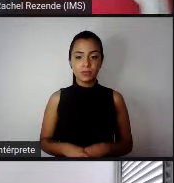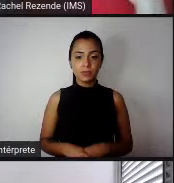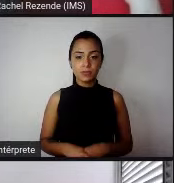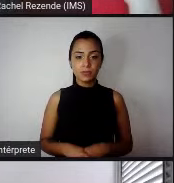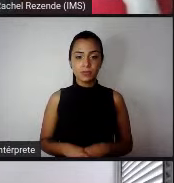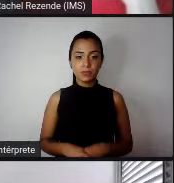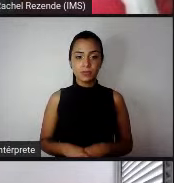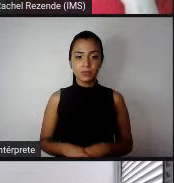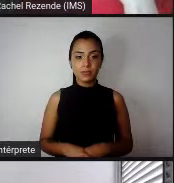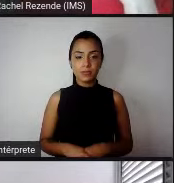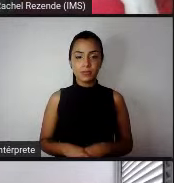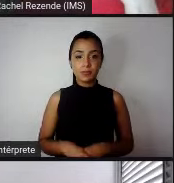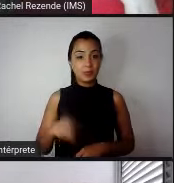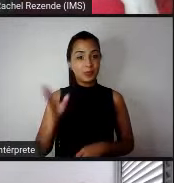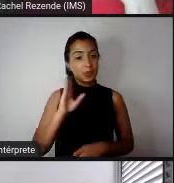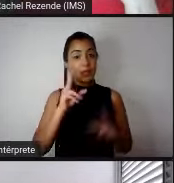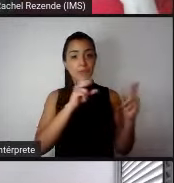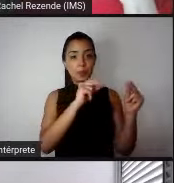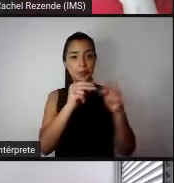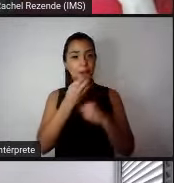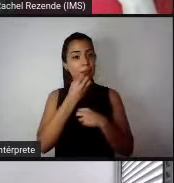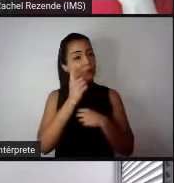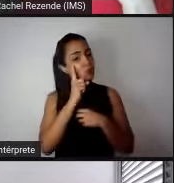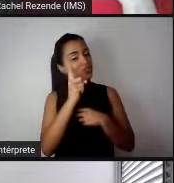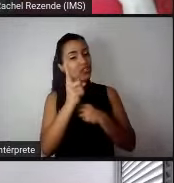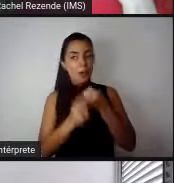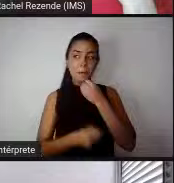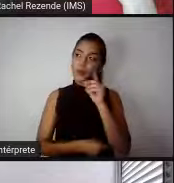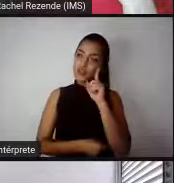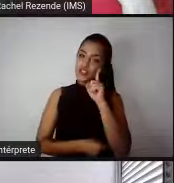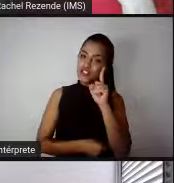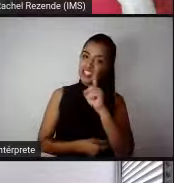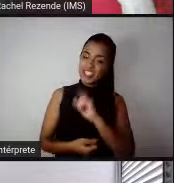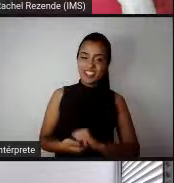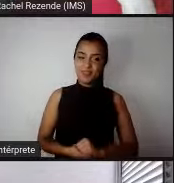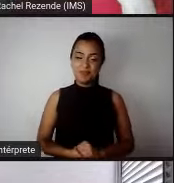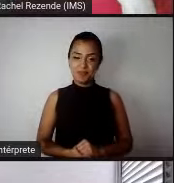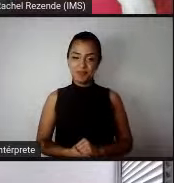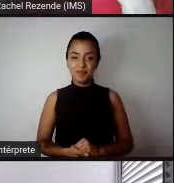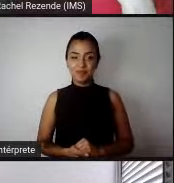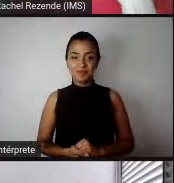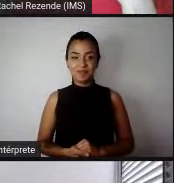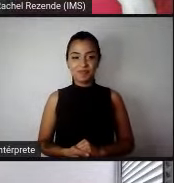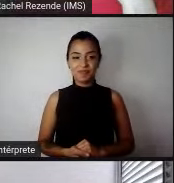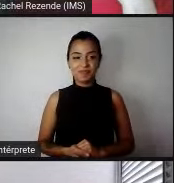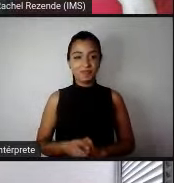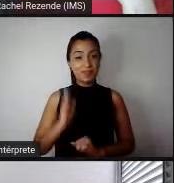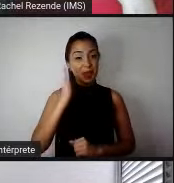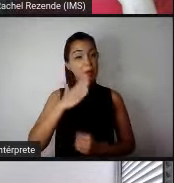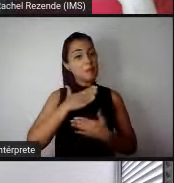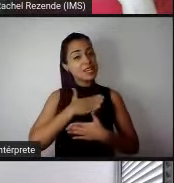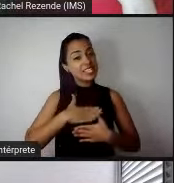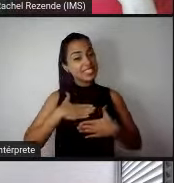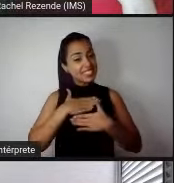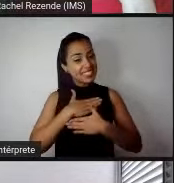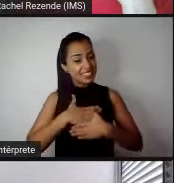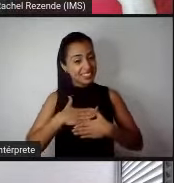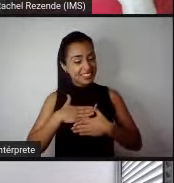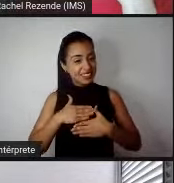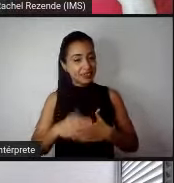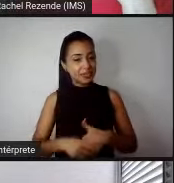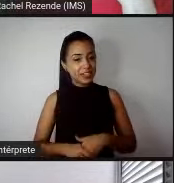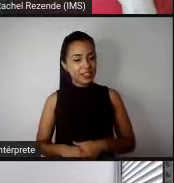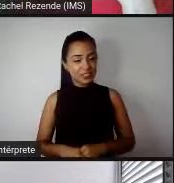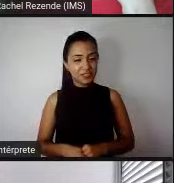Bom dia. Perfeito. Bom dia. Perfeito. Evelyn. Muito prazer de lhe conhecer e